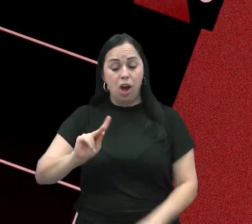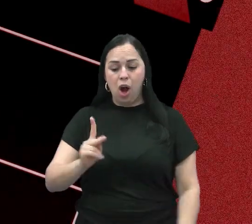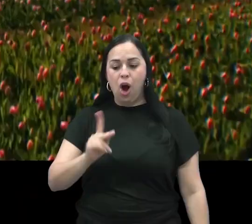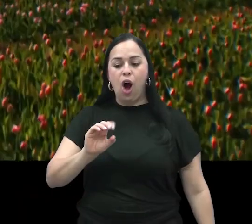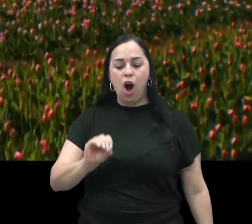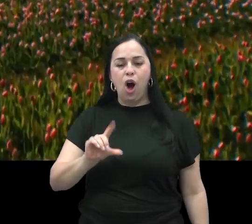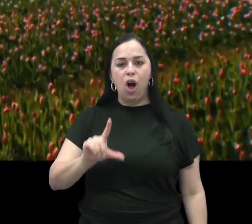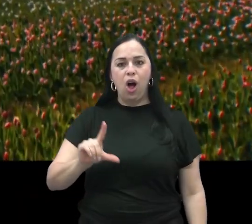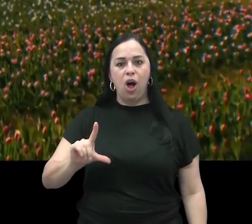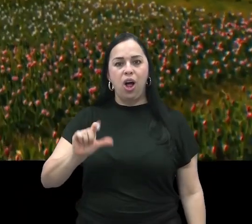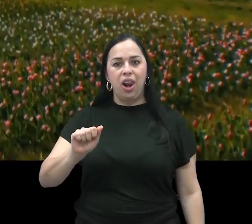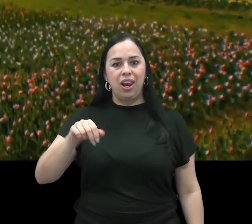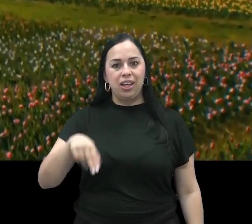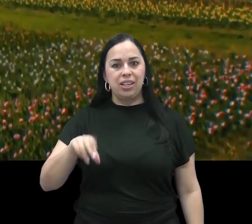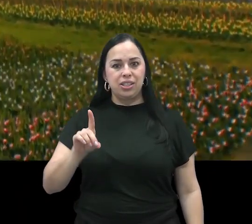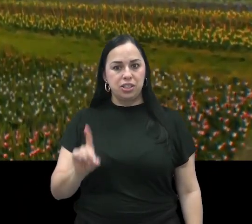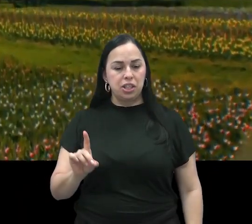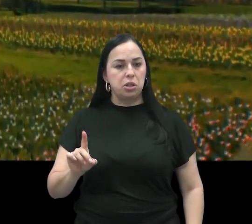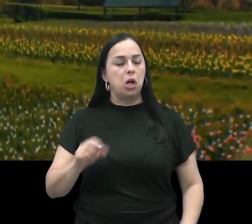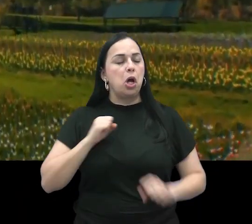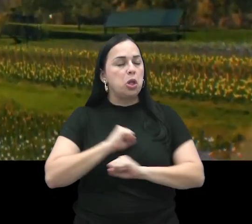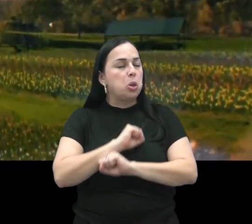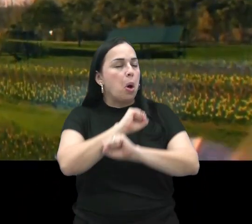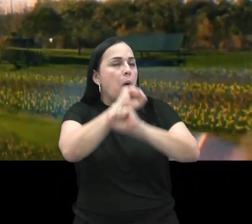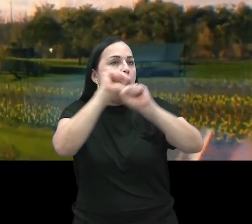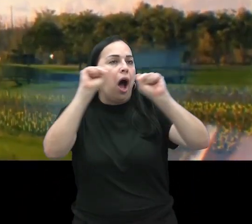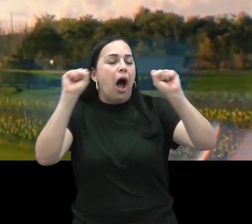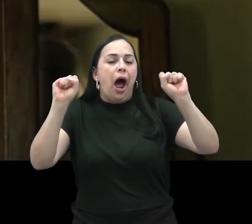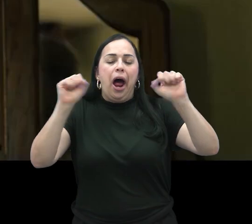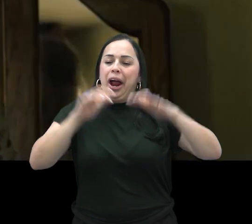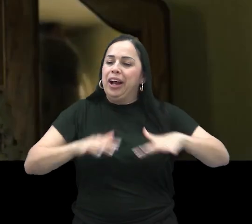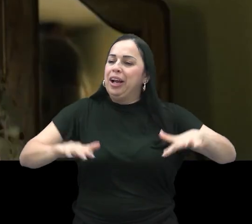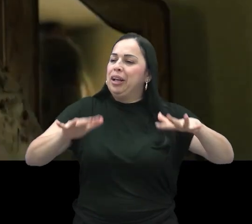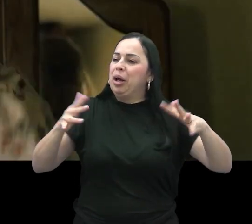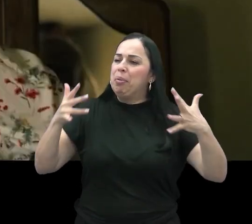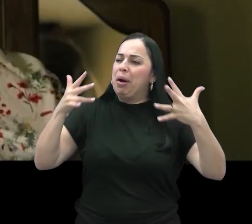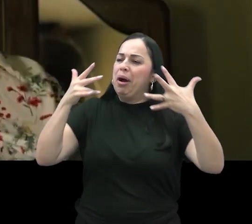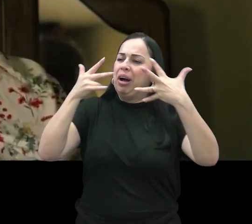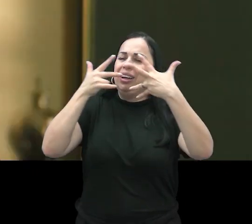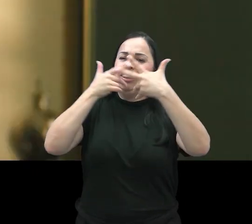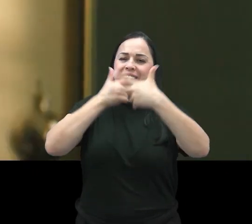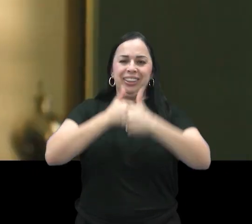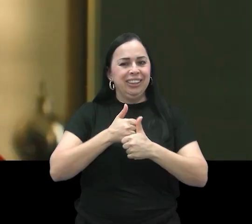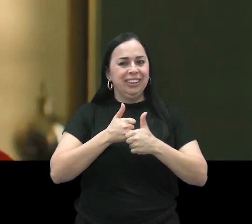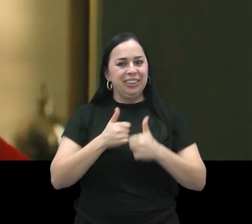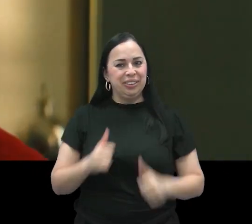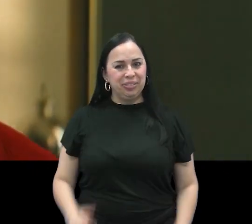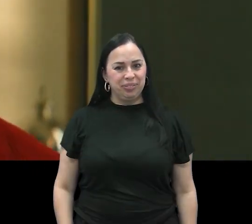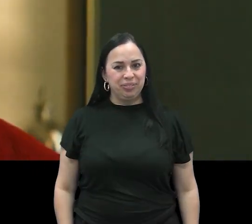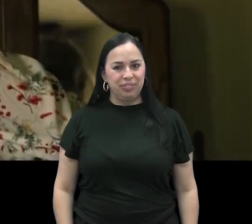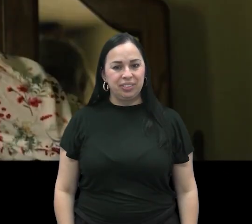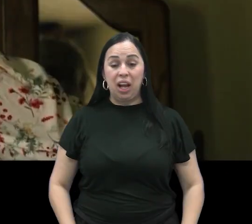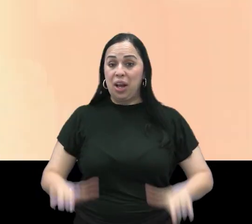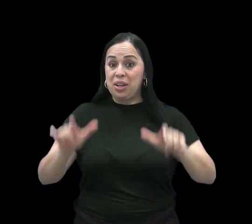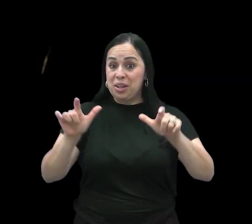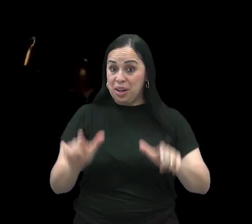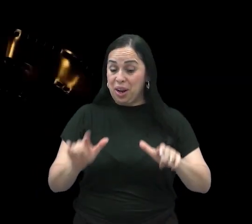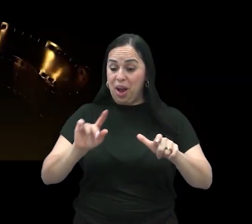Holland. Every day, I get to wake up in the best place on earth, Holland,